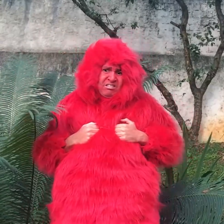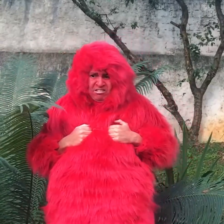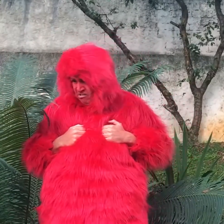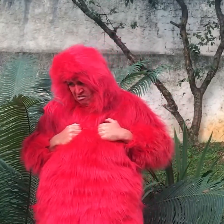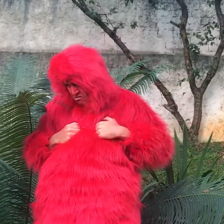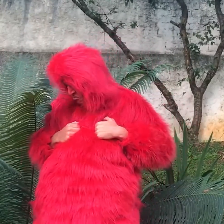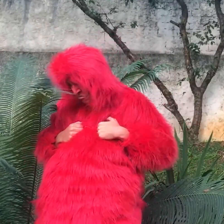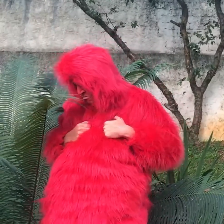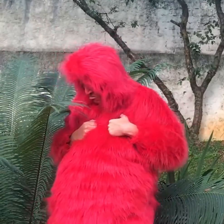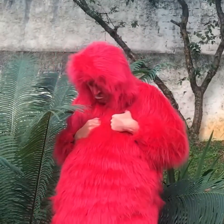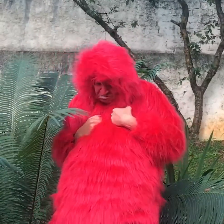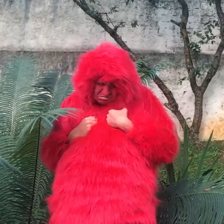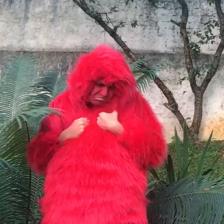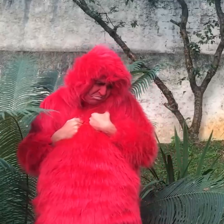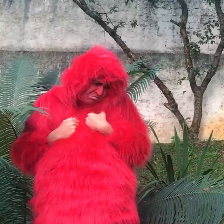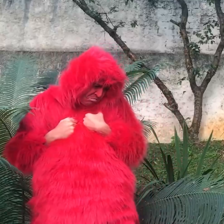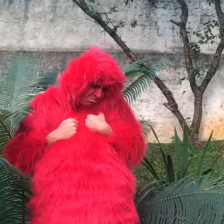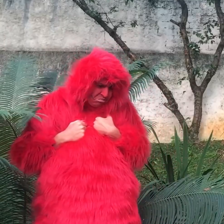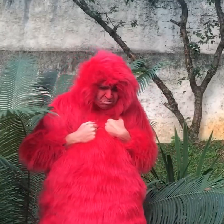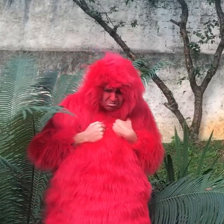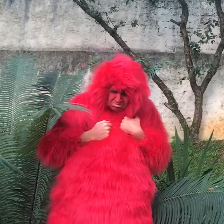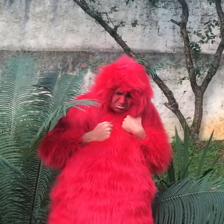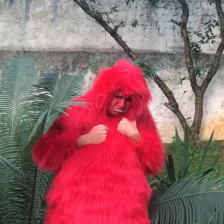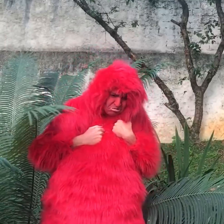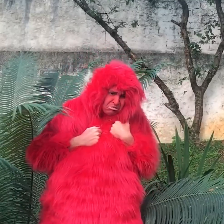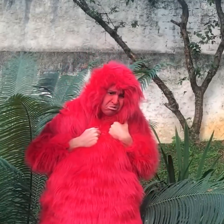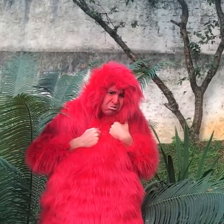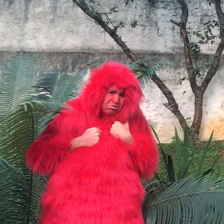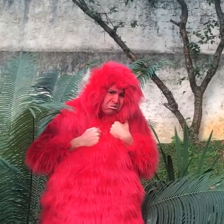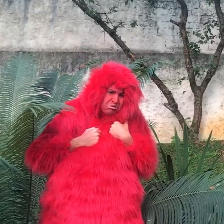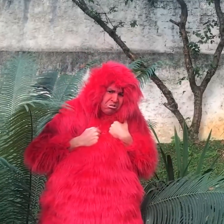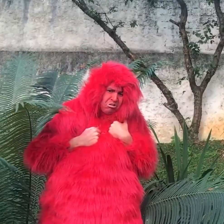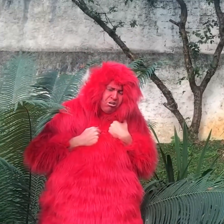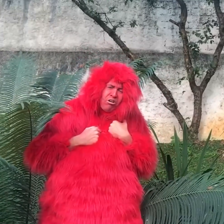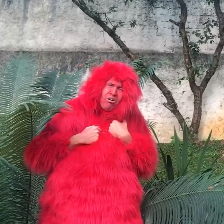que. Não vou. Não.